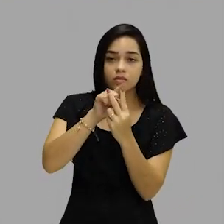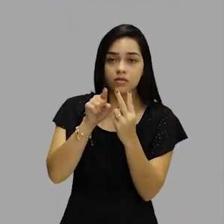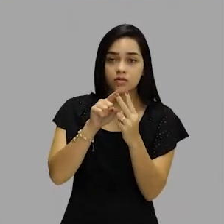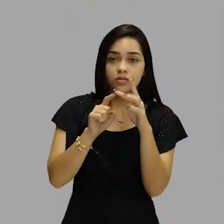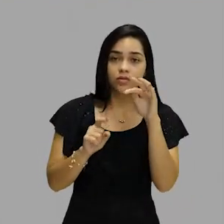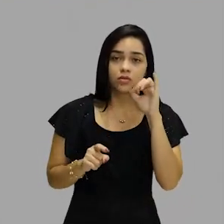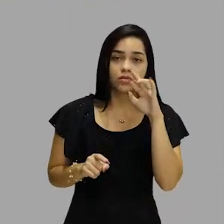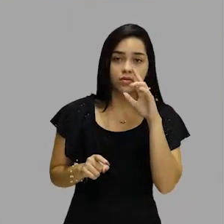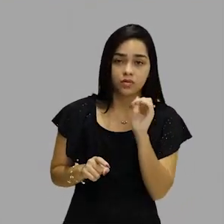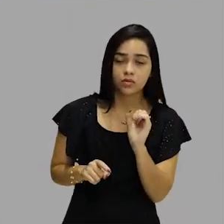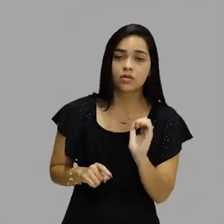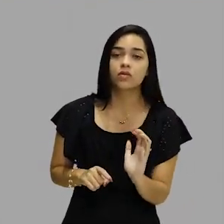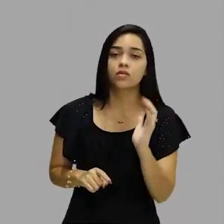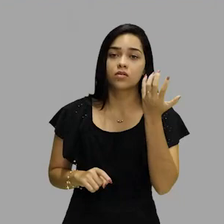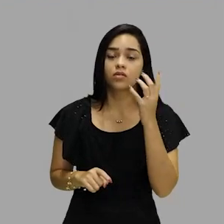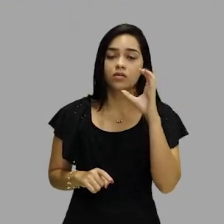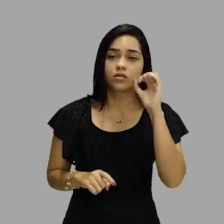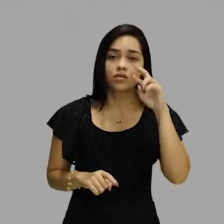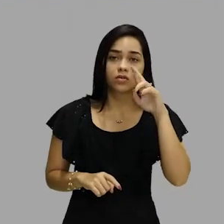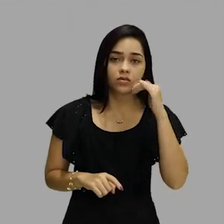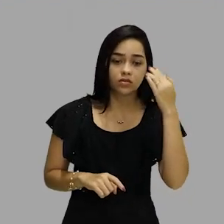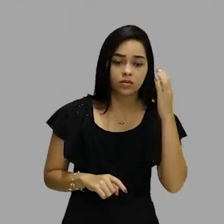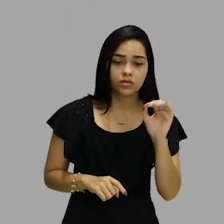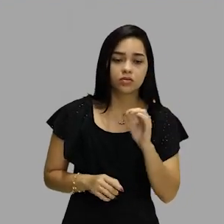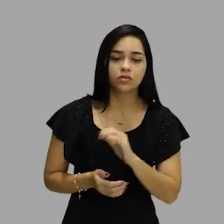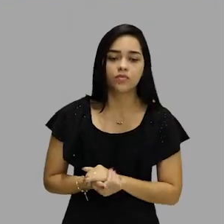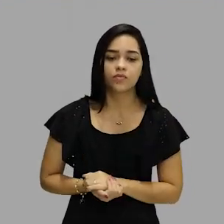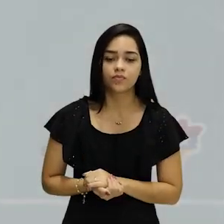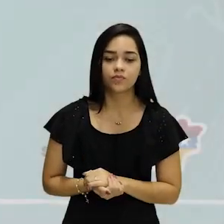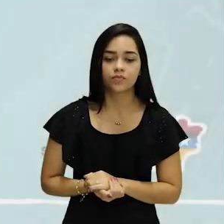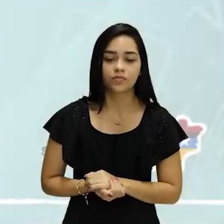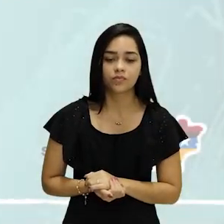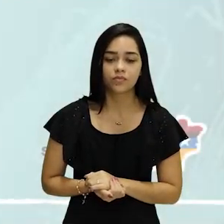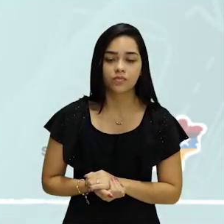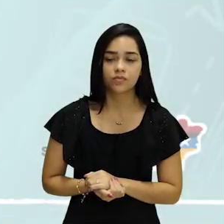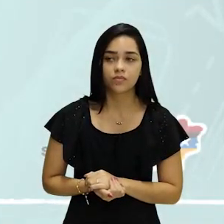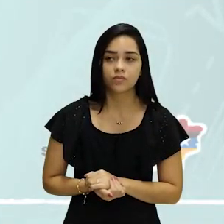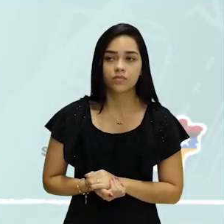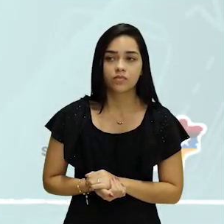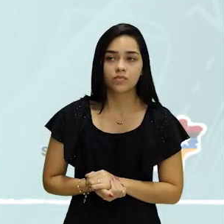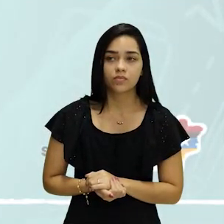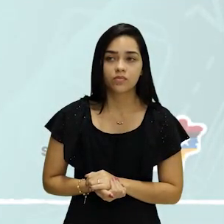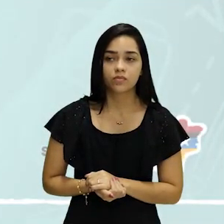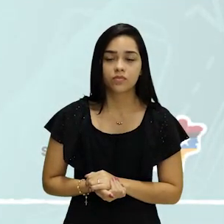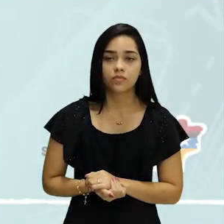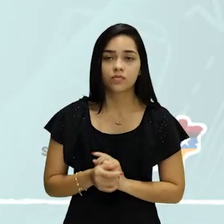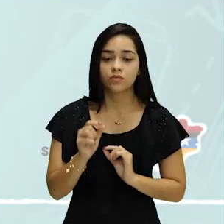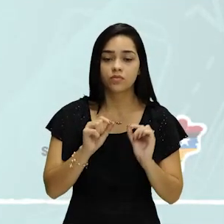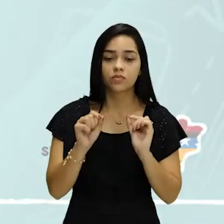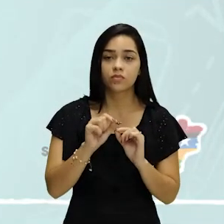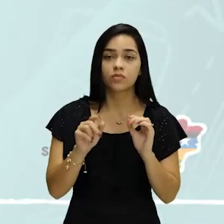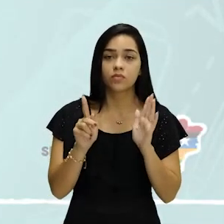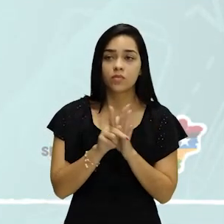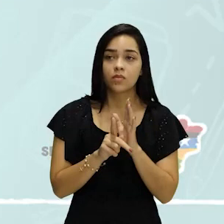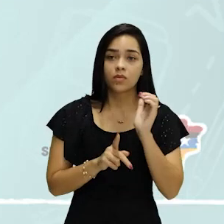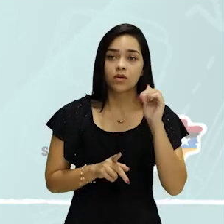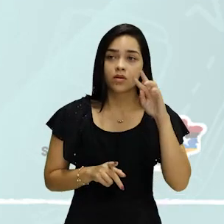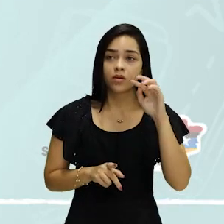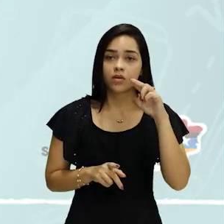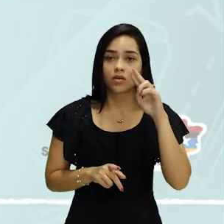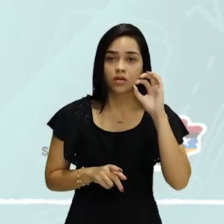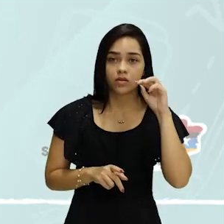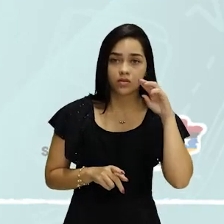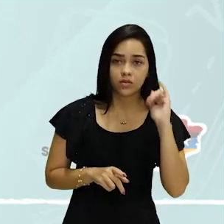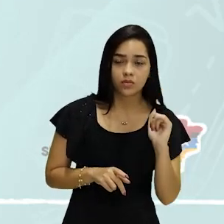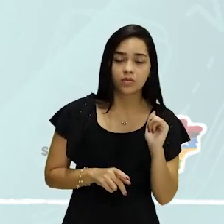fibras, ocorre o processo de contração muscular, ok? E essa aqui é um pouco da anatomia do